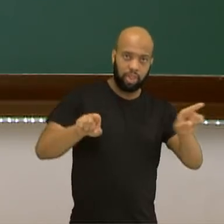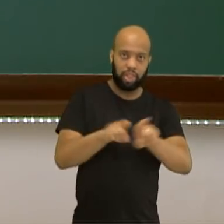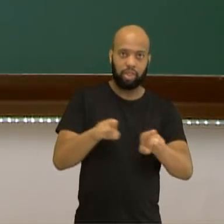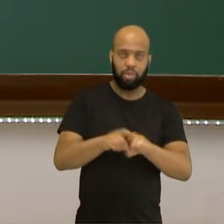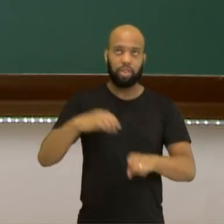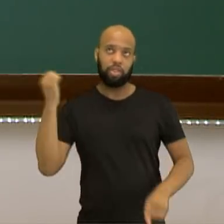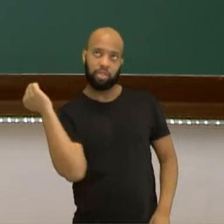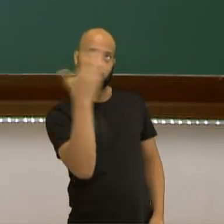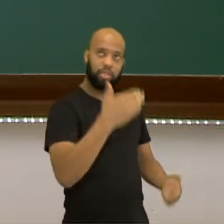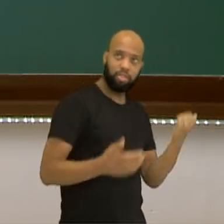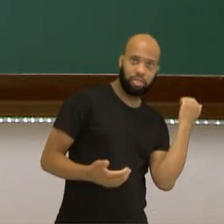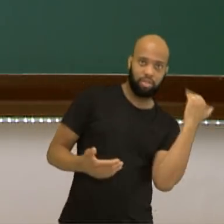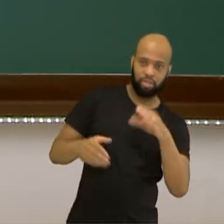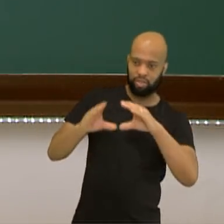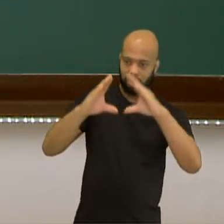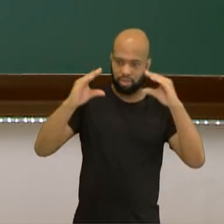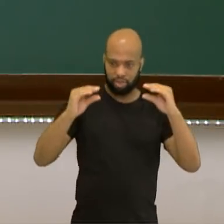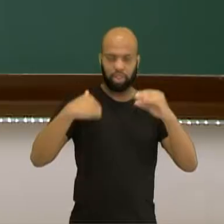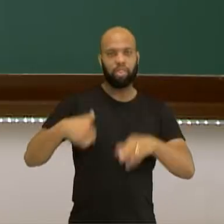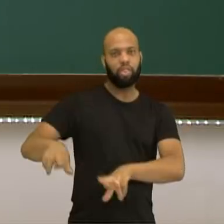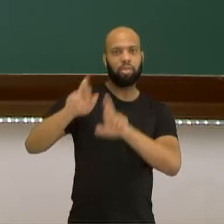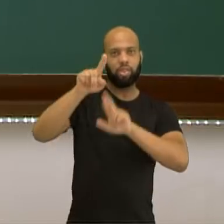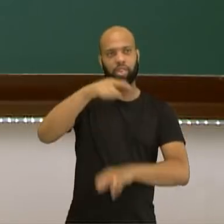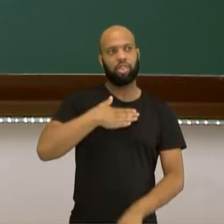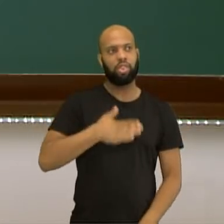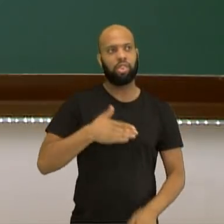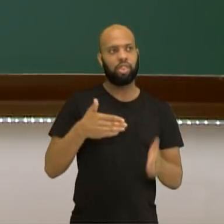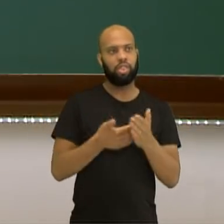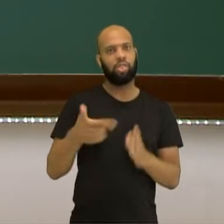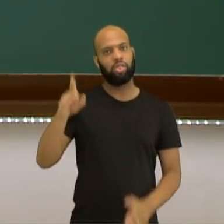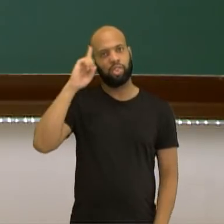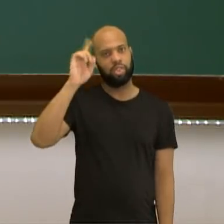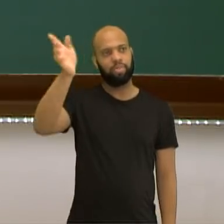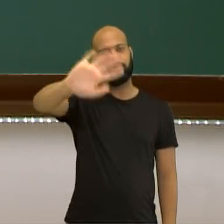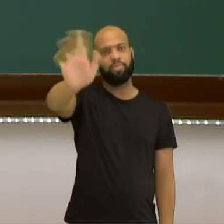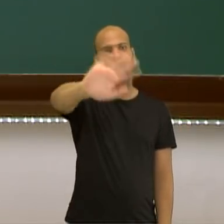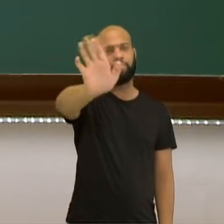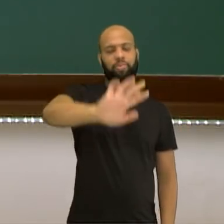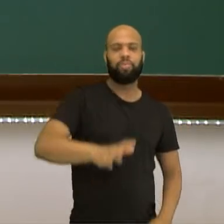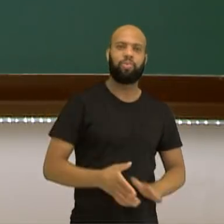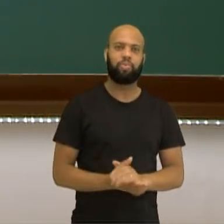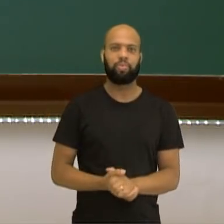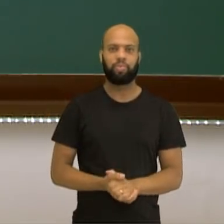e o Mambol, né? Espero que vocês tenham gostado. Até breve!